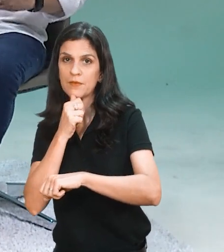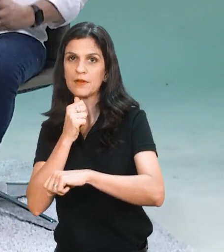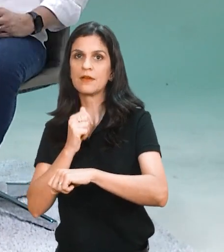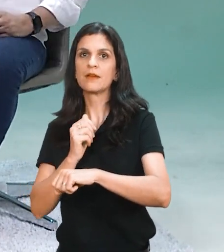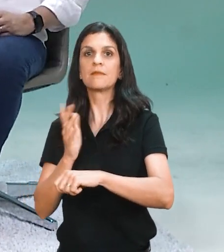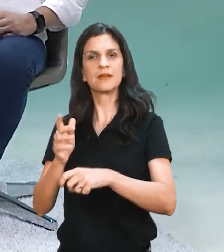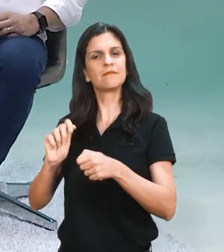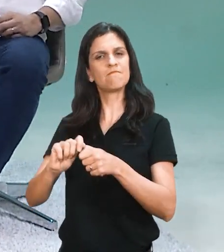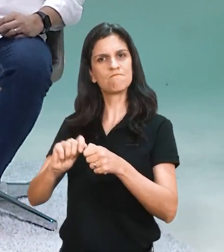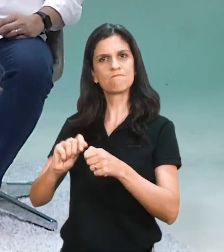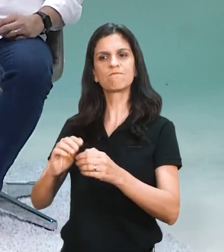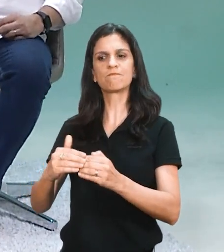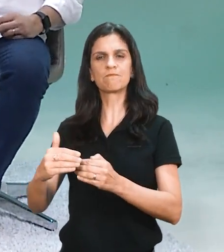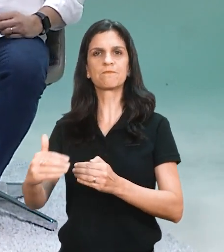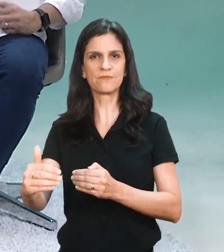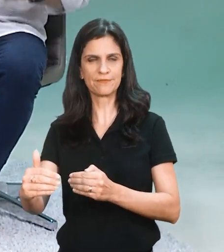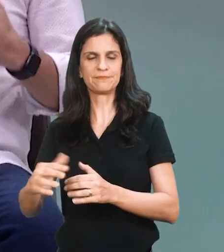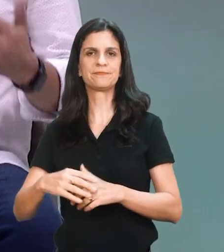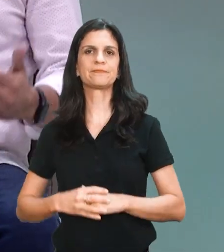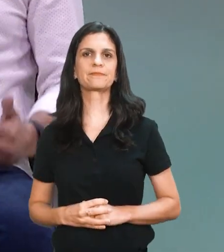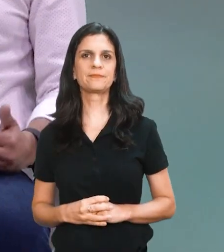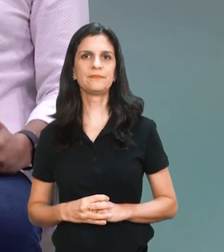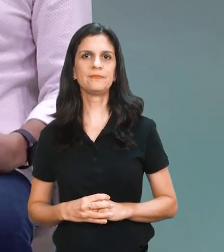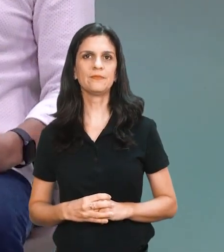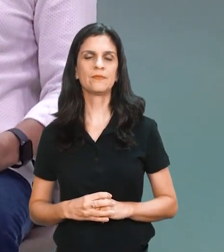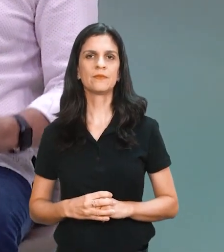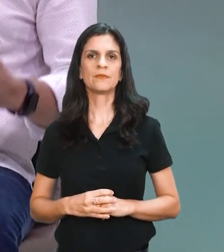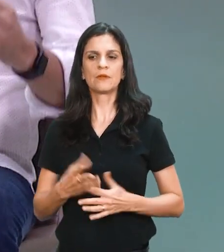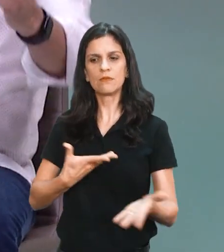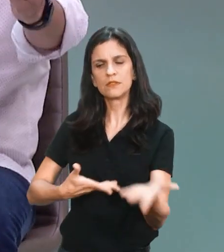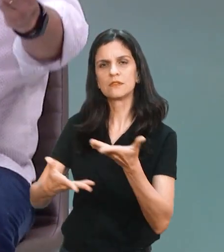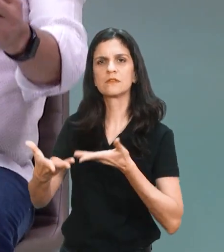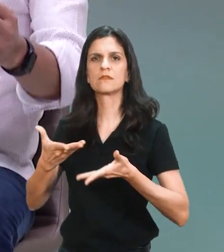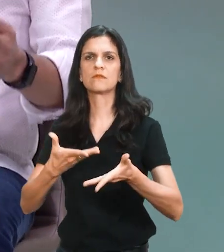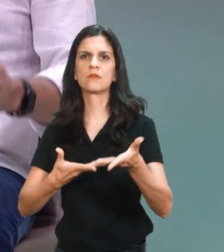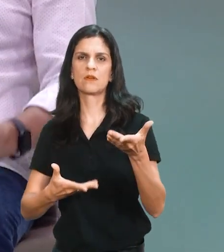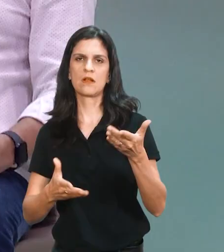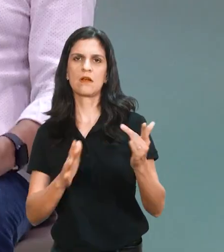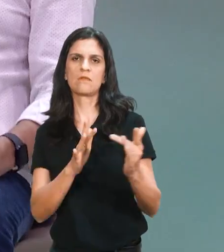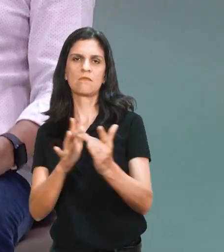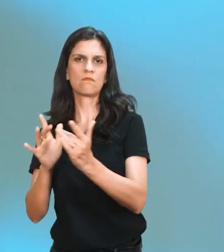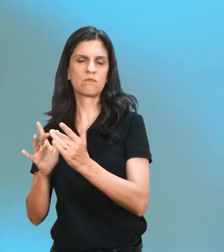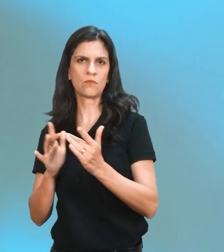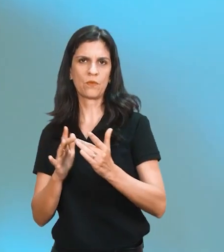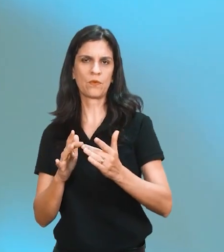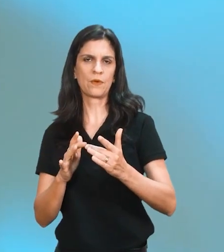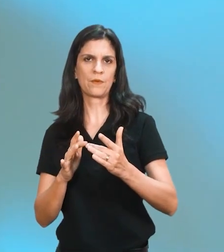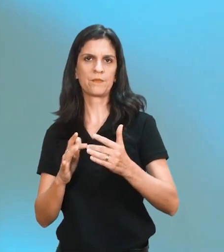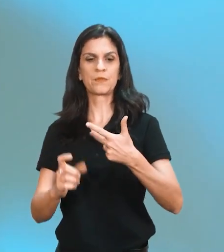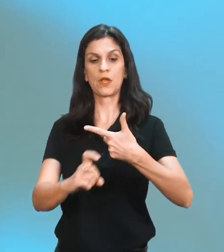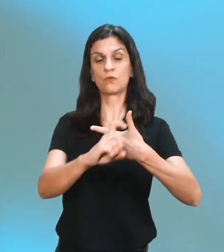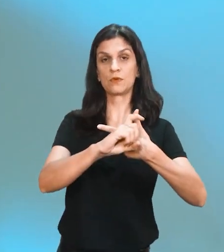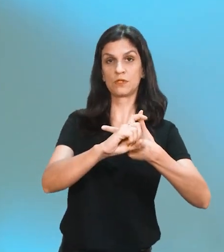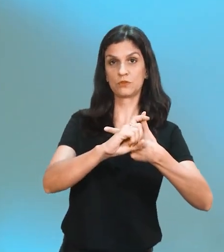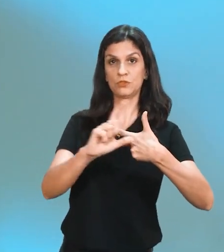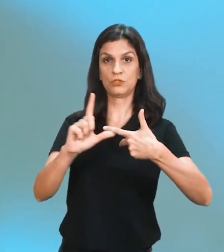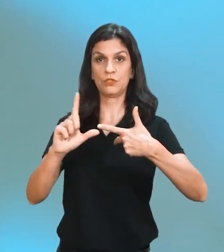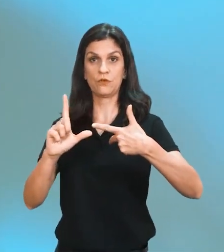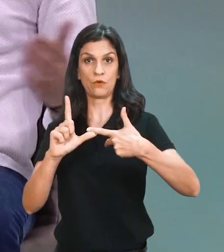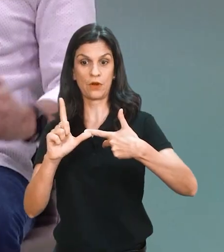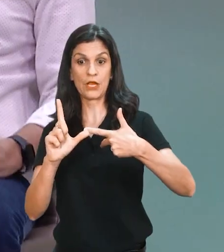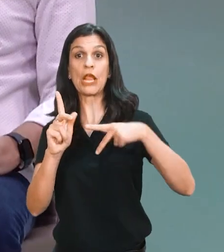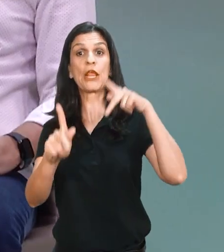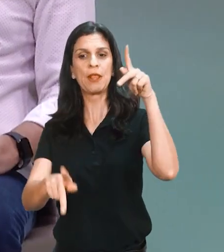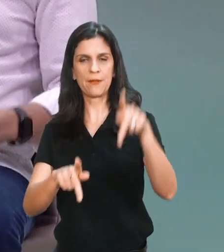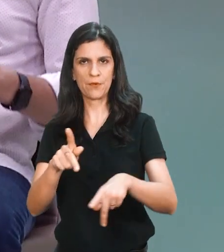gente procura explicar para a população. Eu acho que esse é o papel nosso, é ser esse interlocutor entre o executivo e a população e explicar